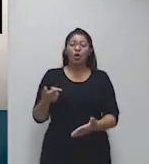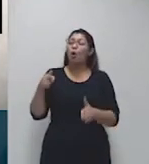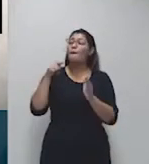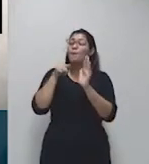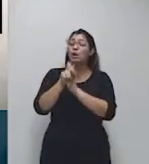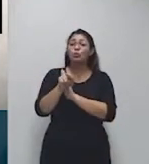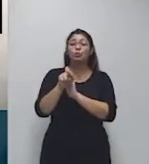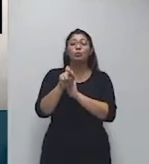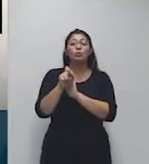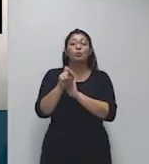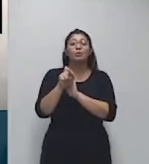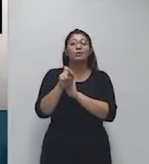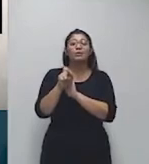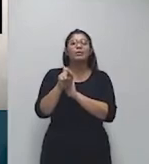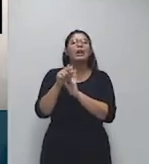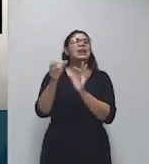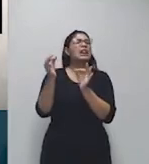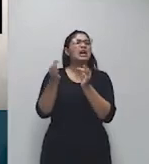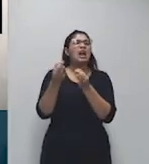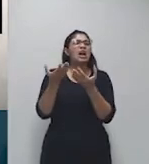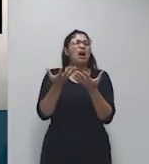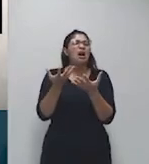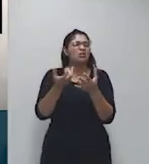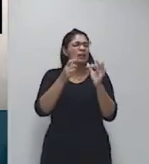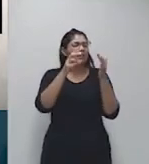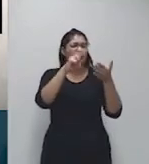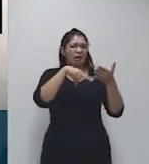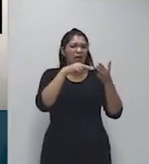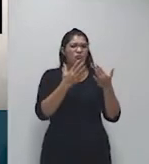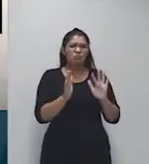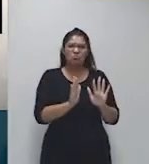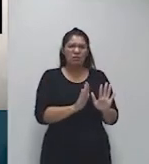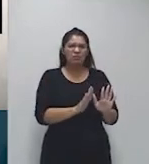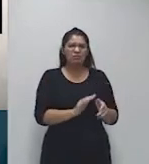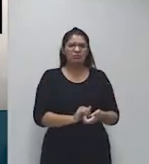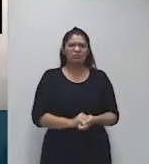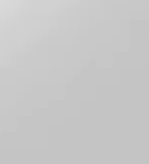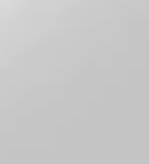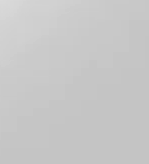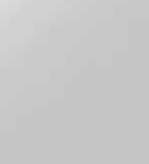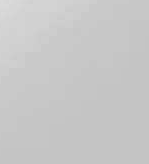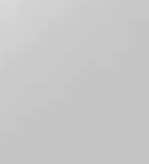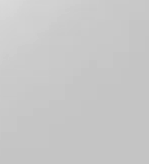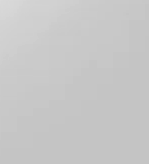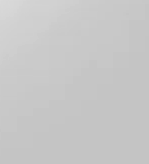ainda que o vencimento ocorra após o deferimento do pedido de soerguimento.